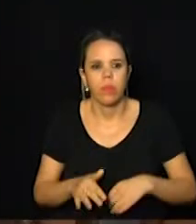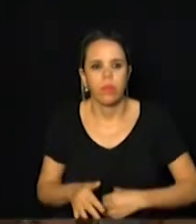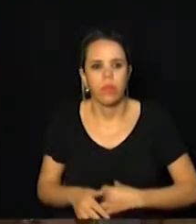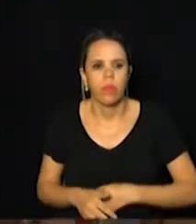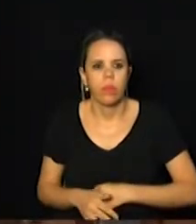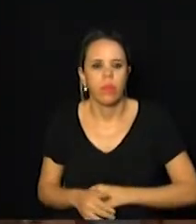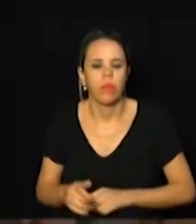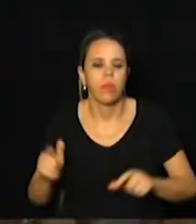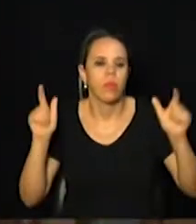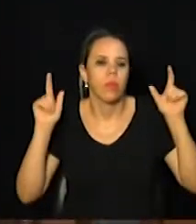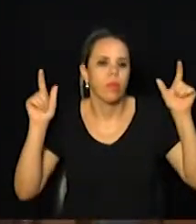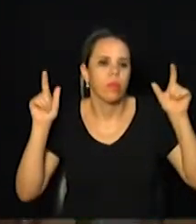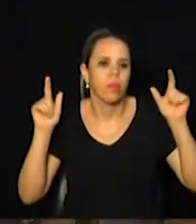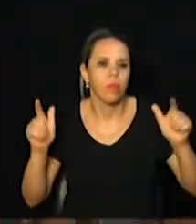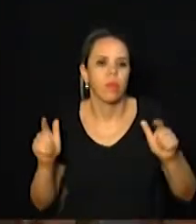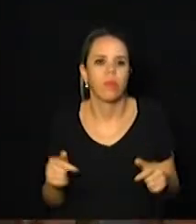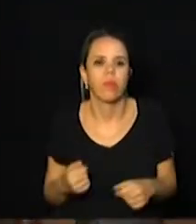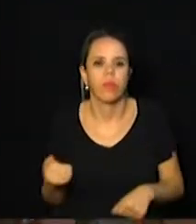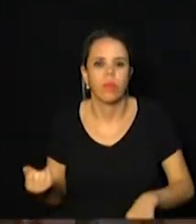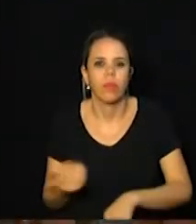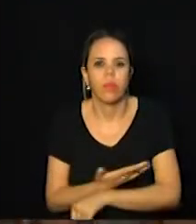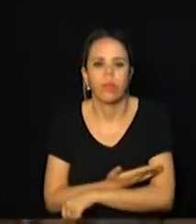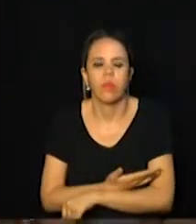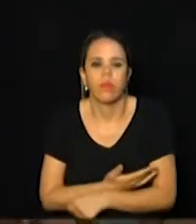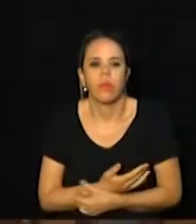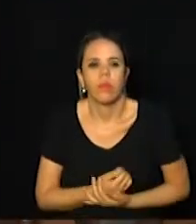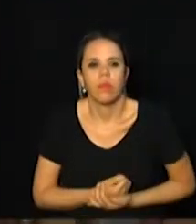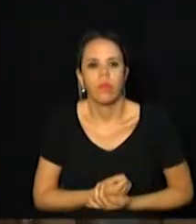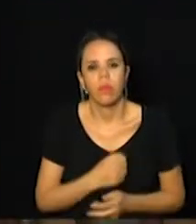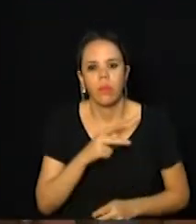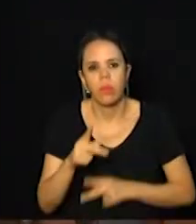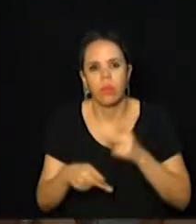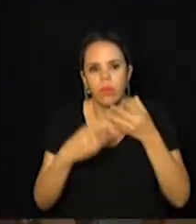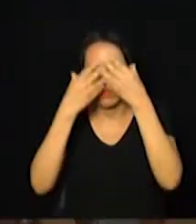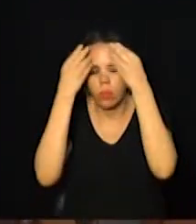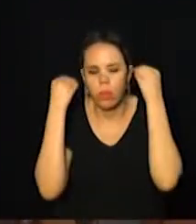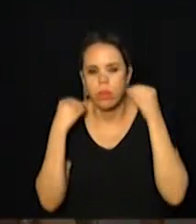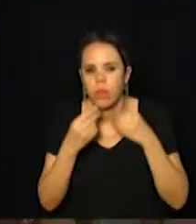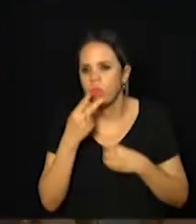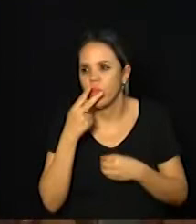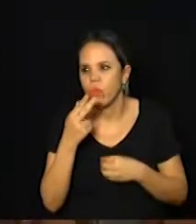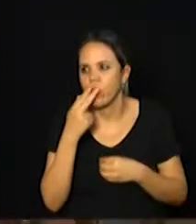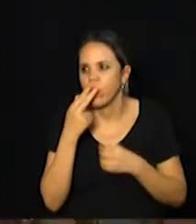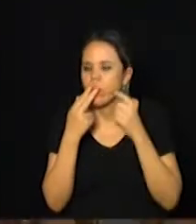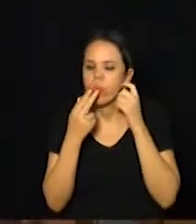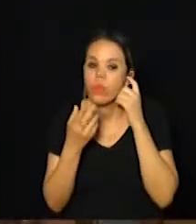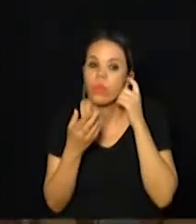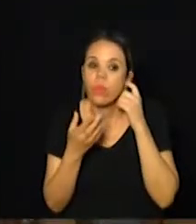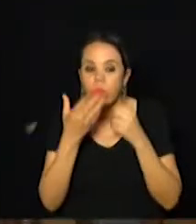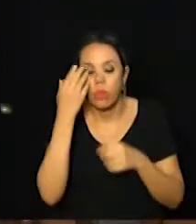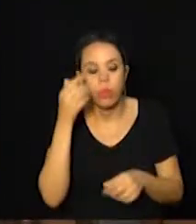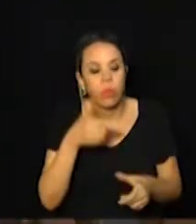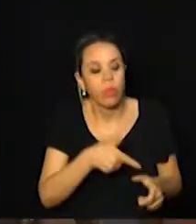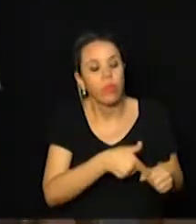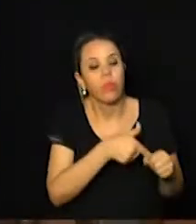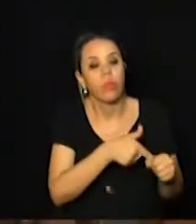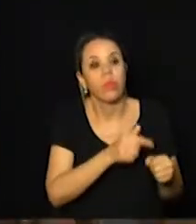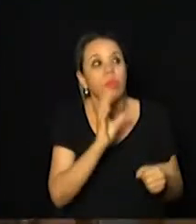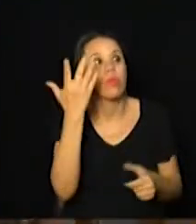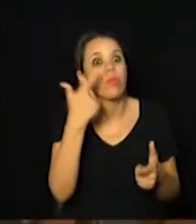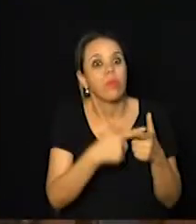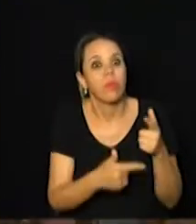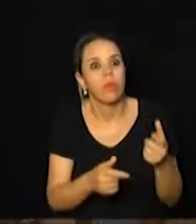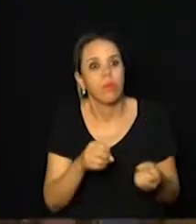acaba saindo da balada no calor da emoção pessoa esquece de tirar o cigarro Ali vai abastecer o que será que